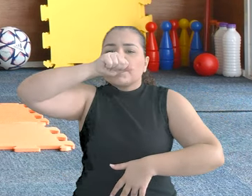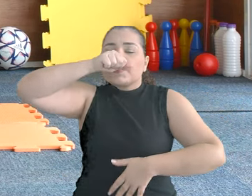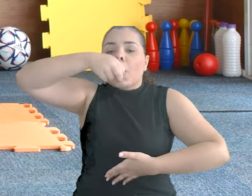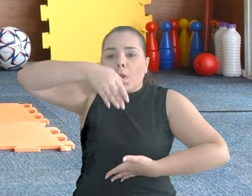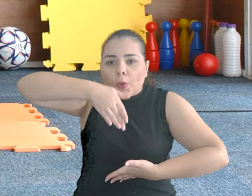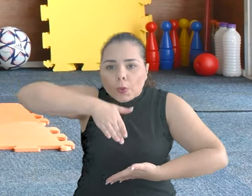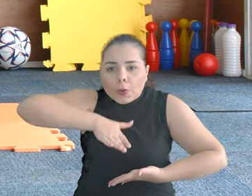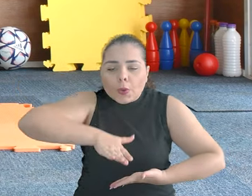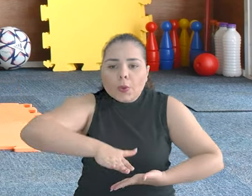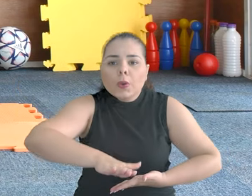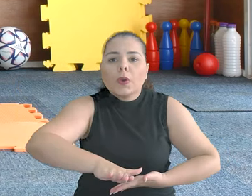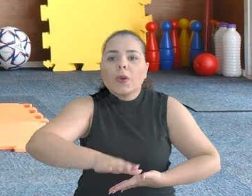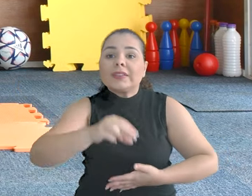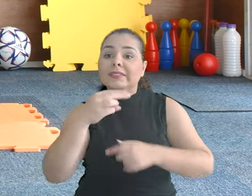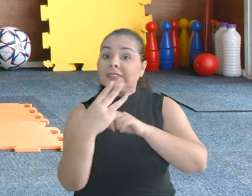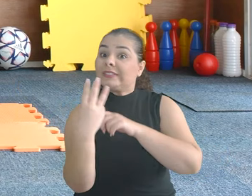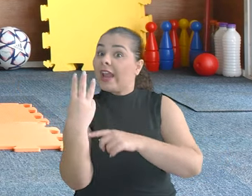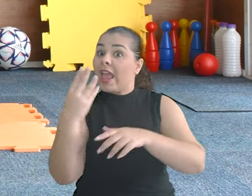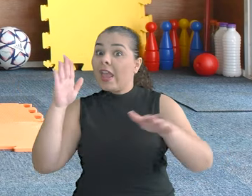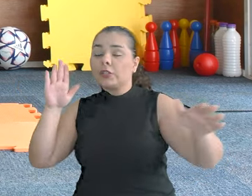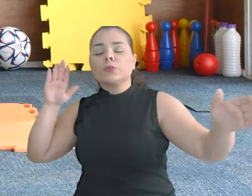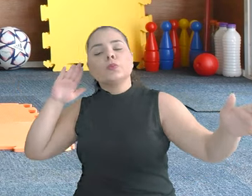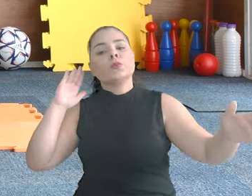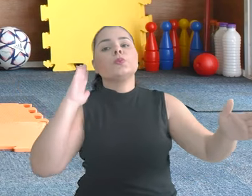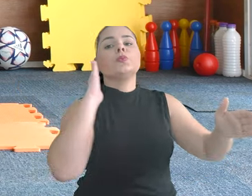insensato ar três